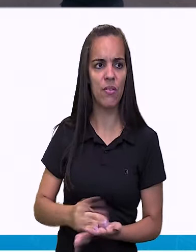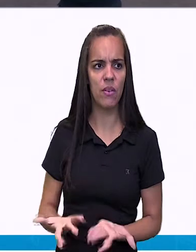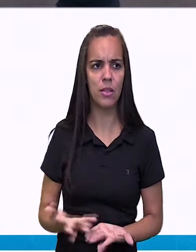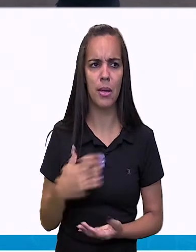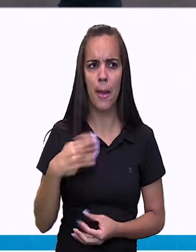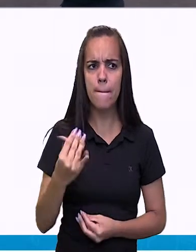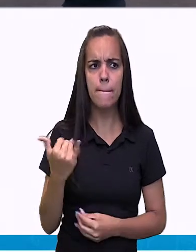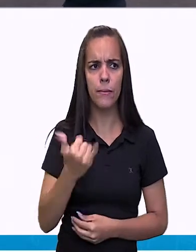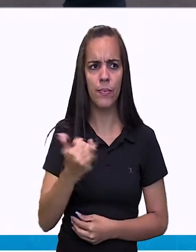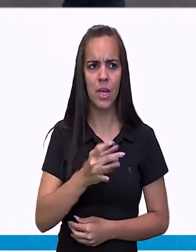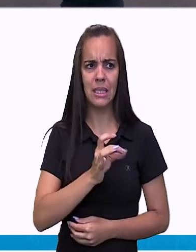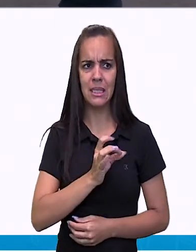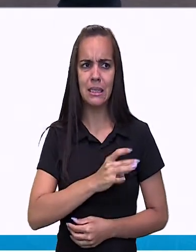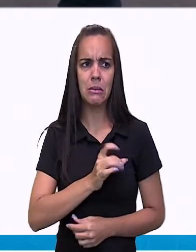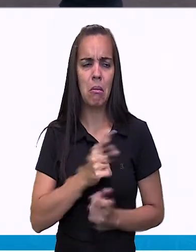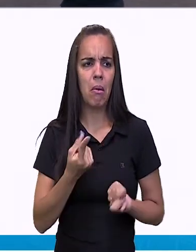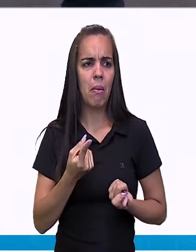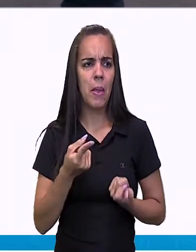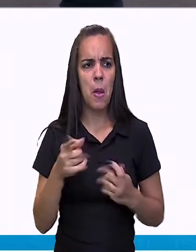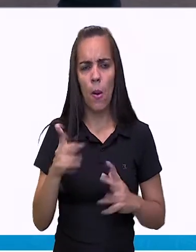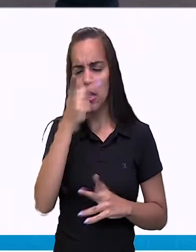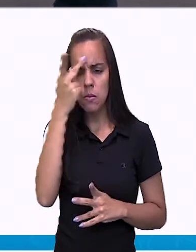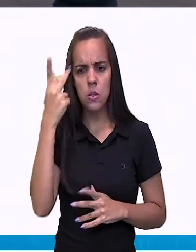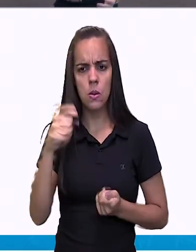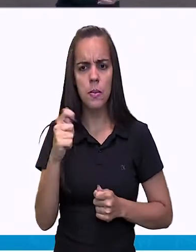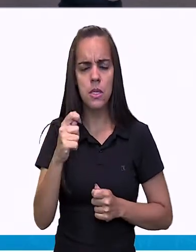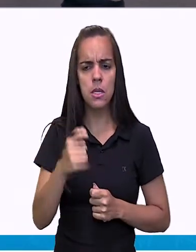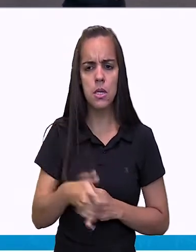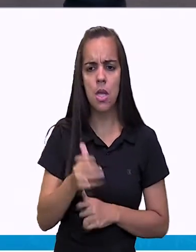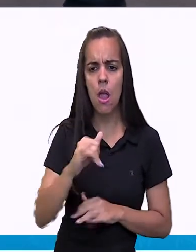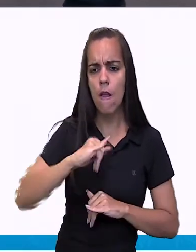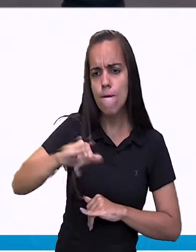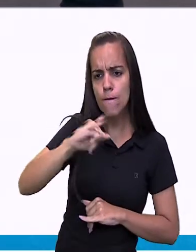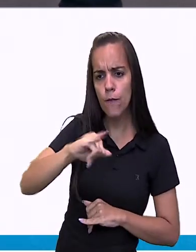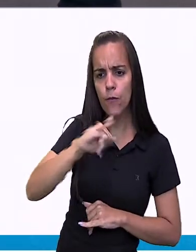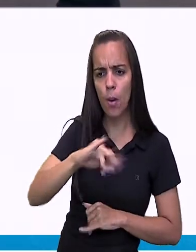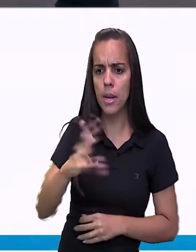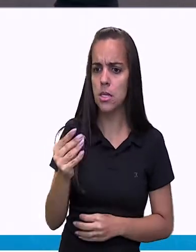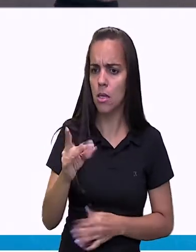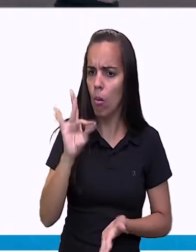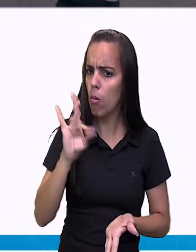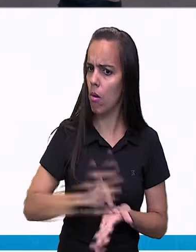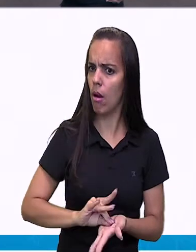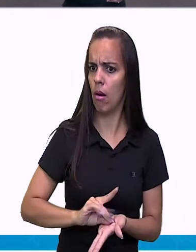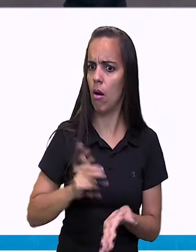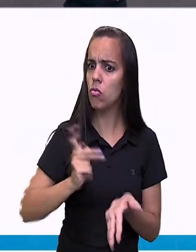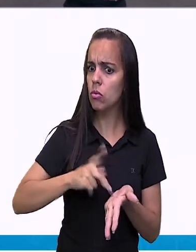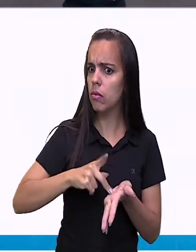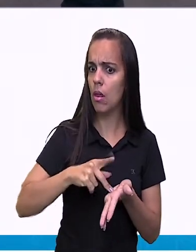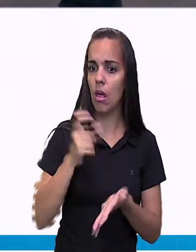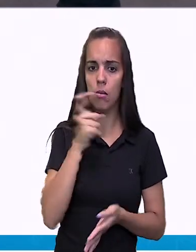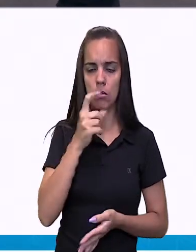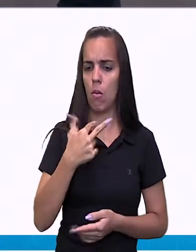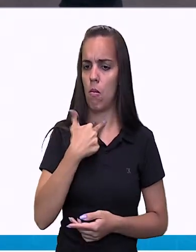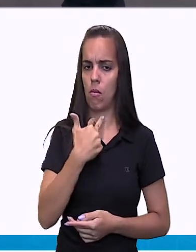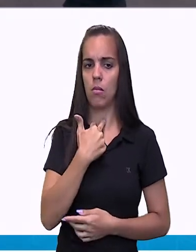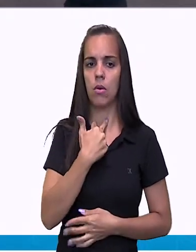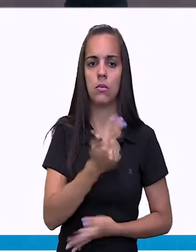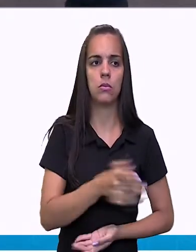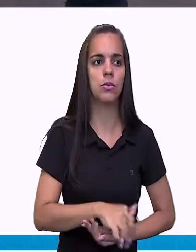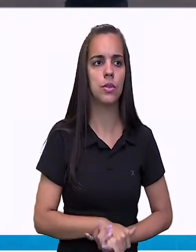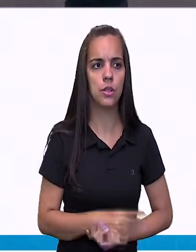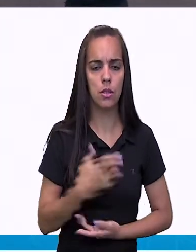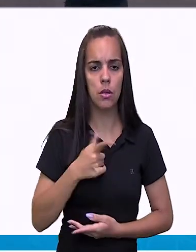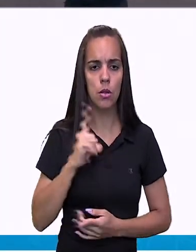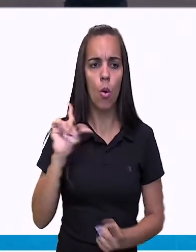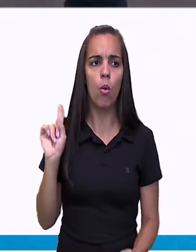Os argumentos, eles são informações reais, né? Trabalha com fatos. E o que a